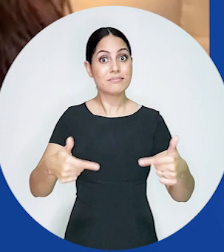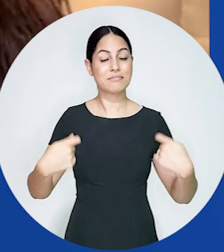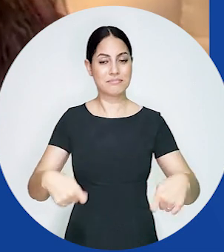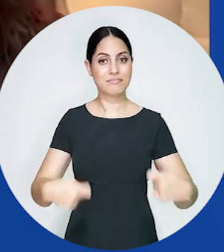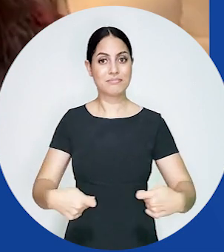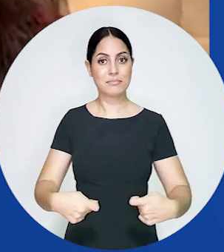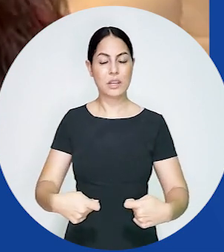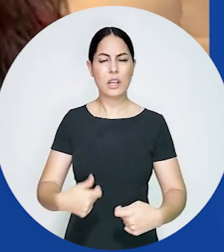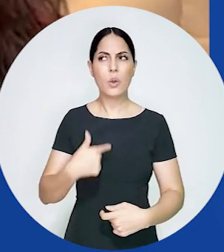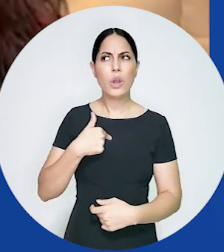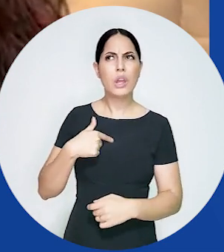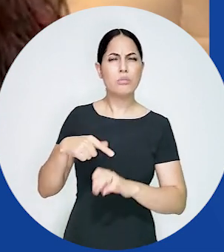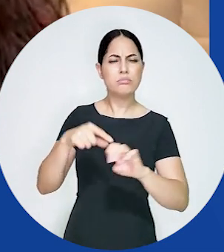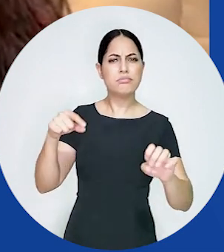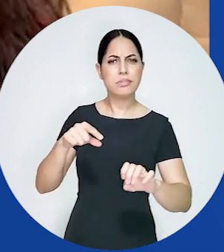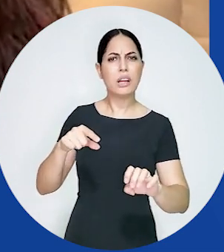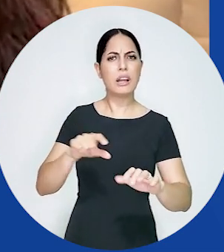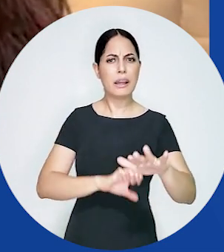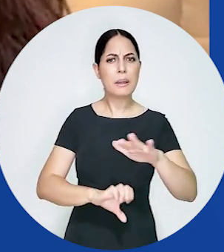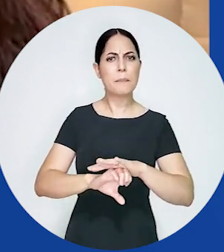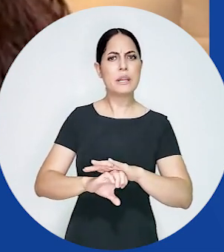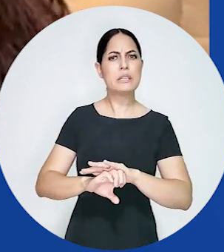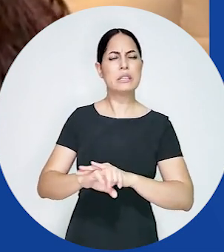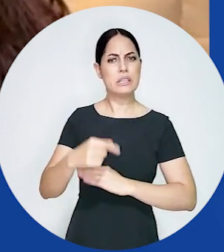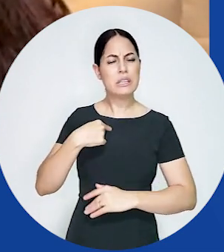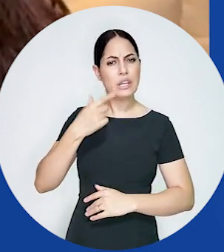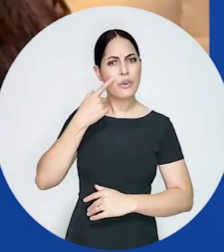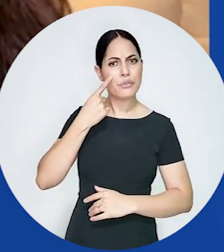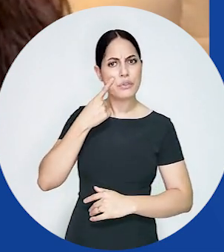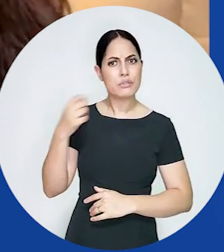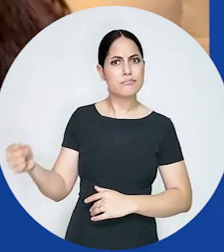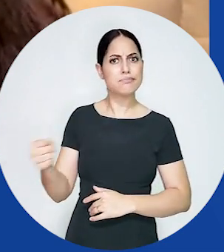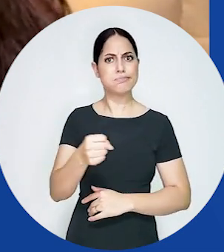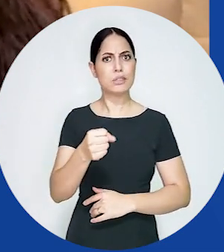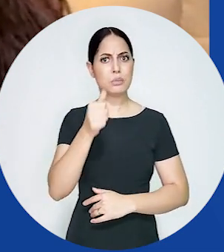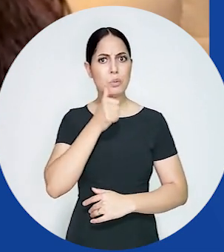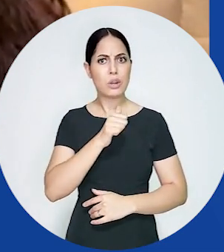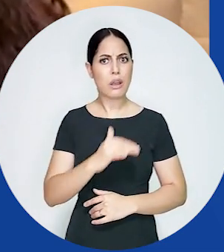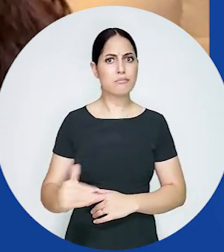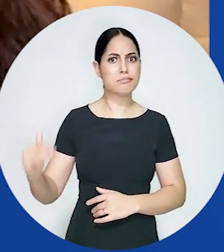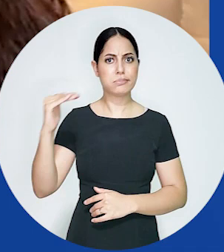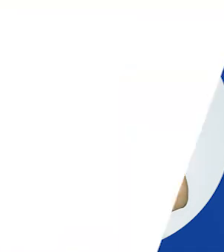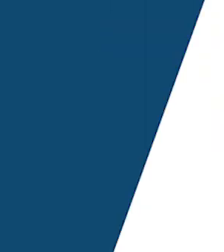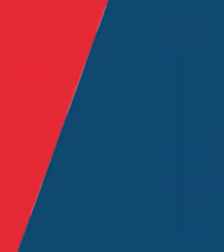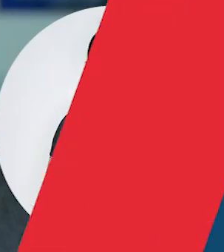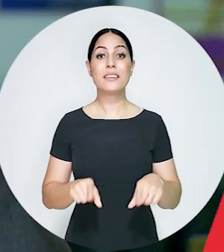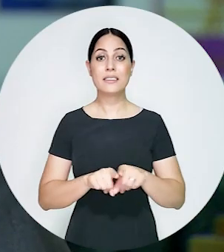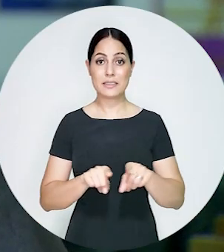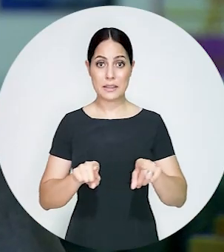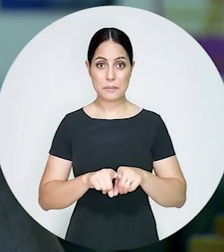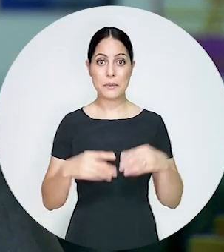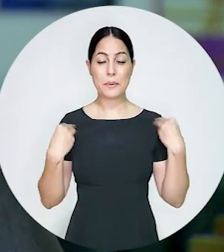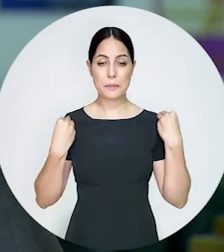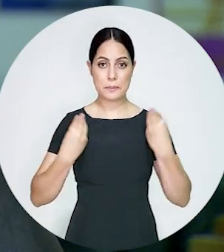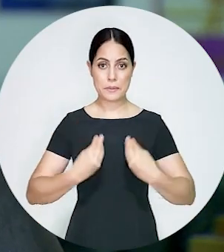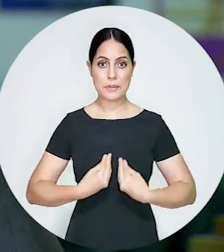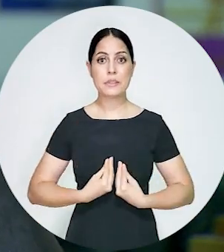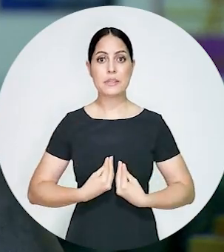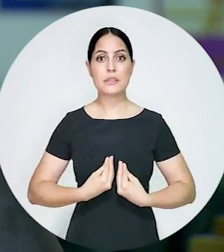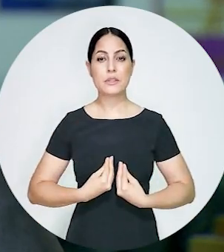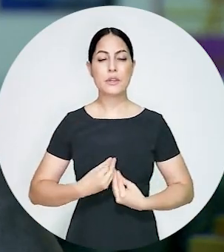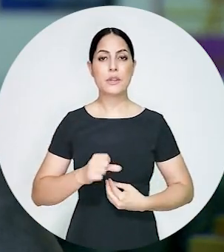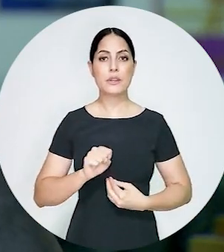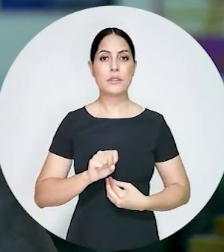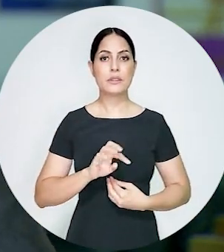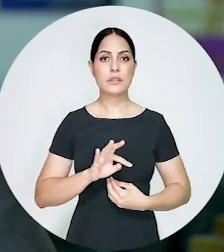coisa. Eu estou nas empresas, hoje eu vejo a luta para colocar mulheres em poder. O ministro do Supremo